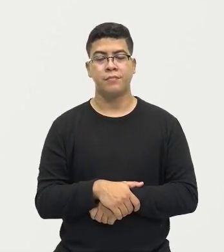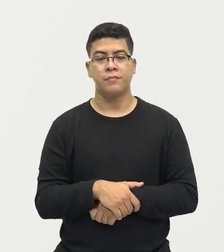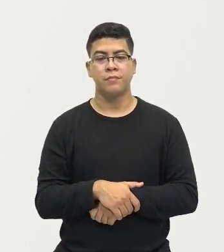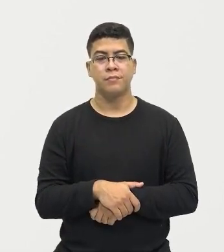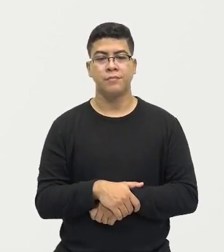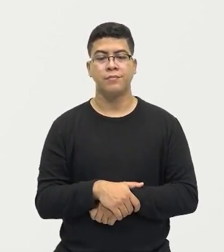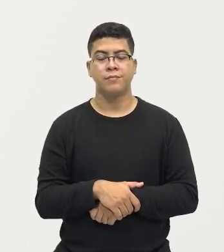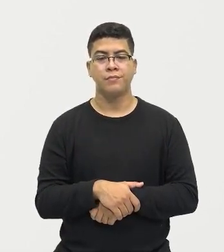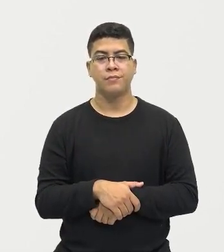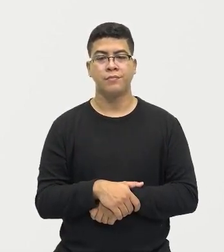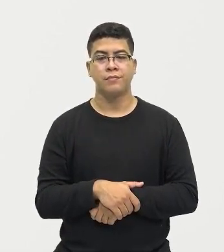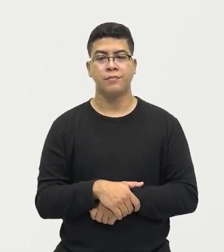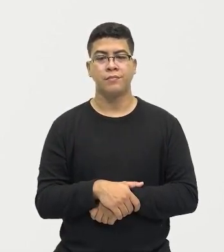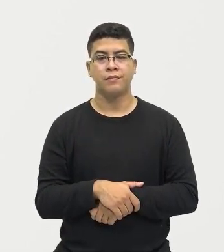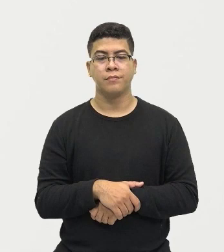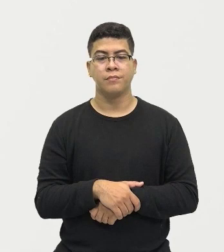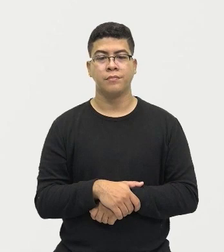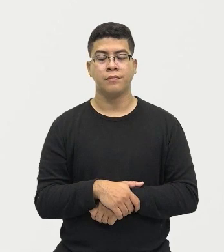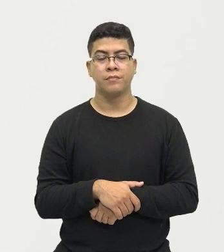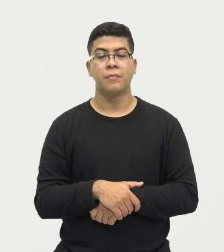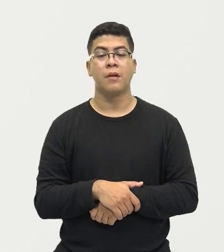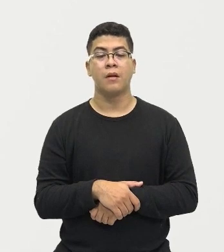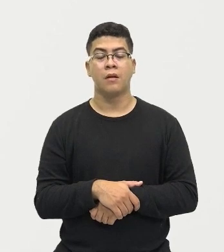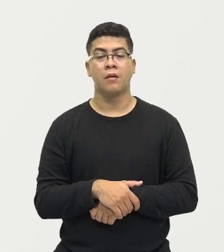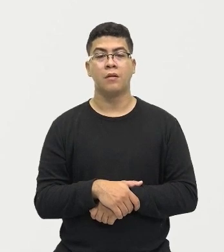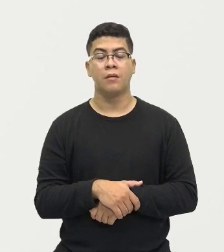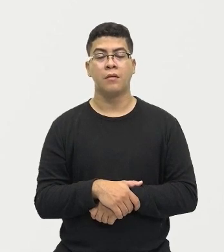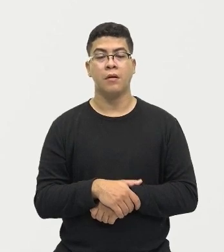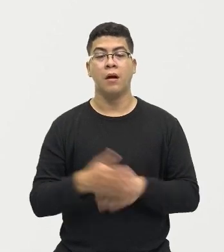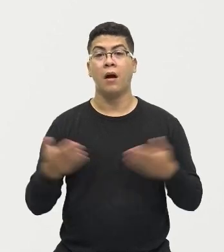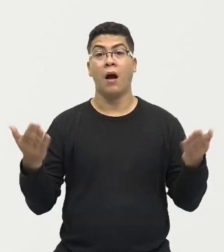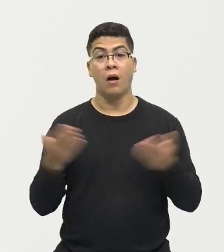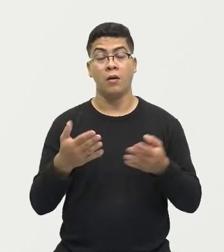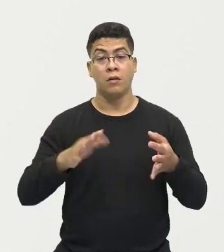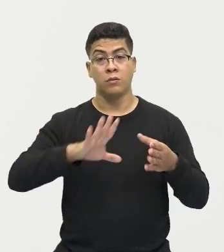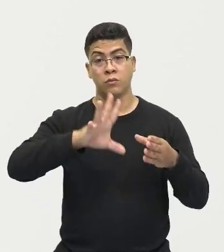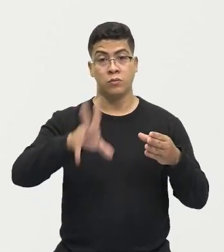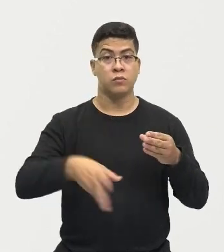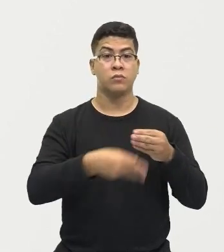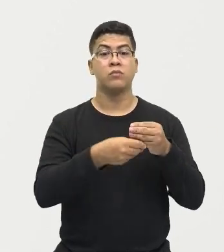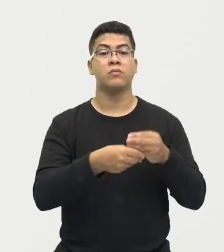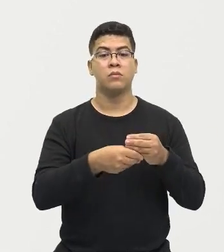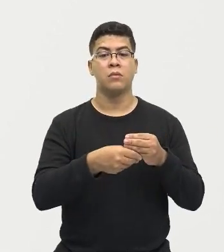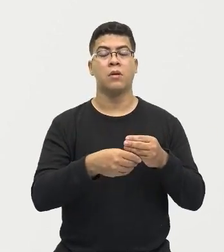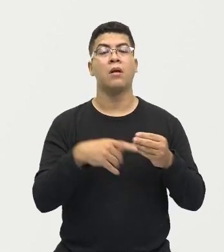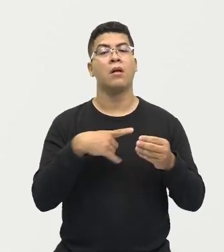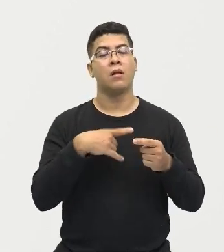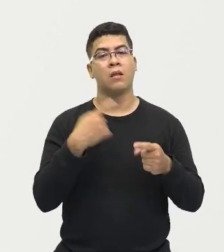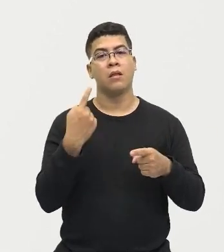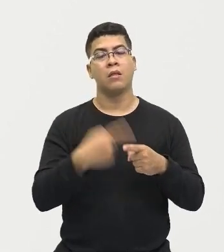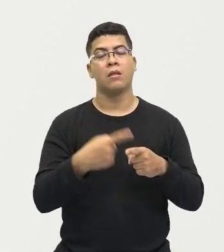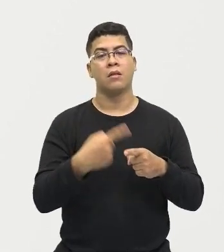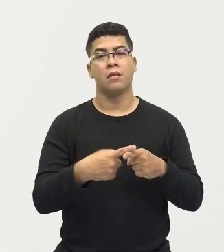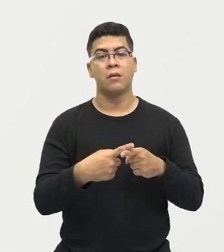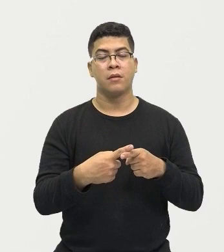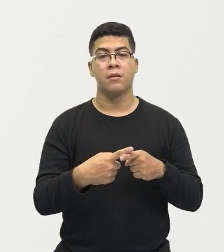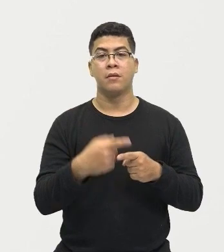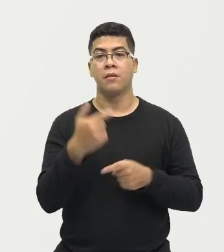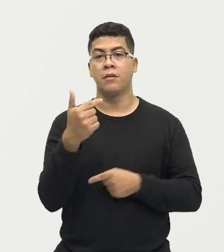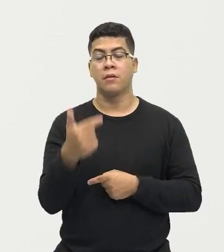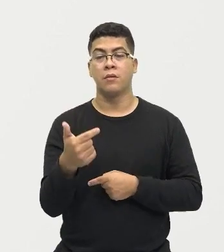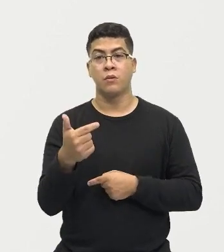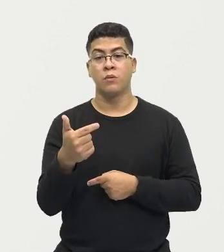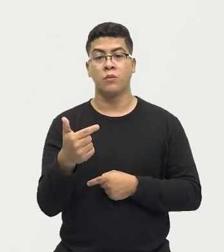um período simples aqui. Agora vamos para o período composto. Por que é composto, professor? Composto de duas orações. Está aqui